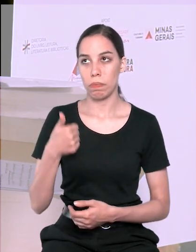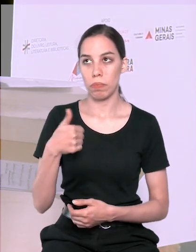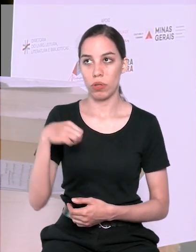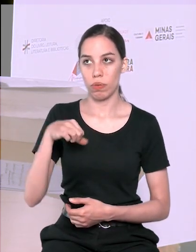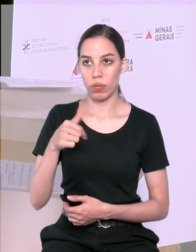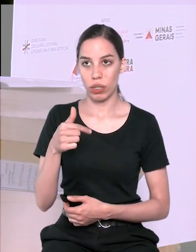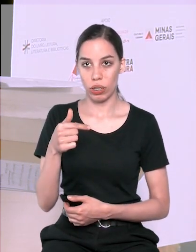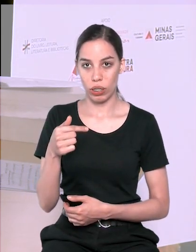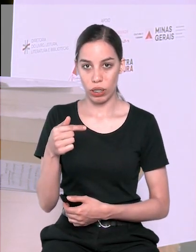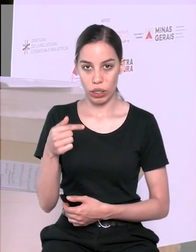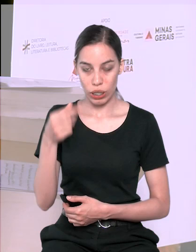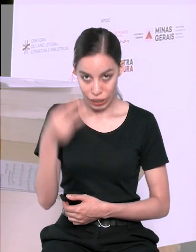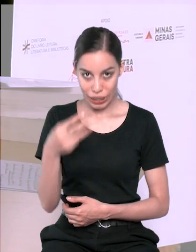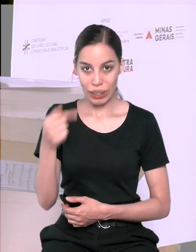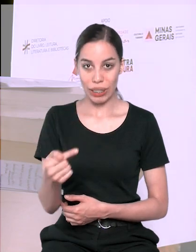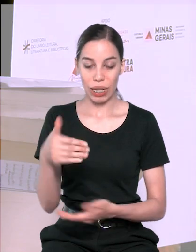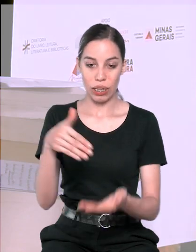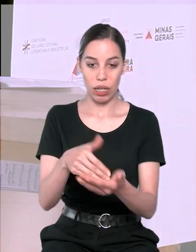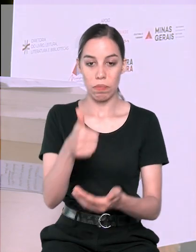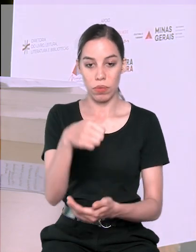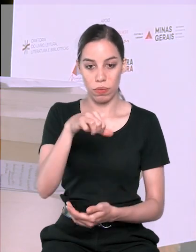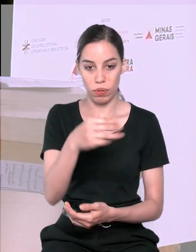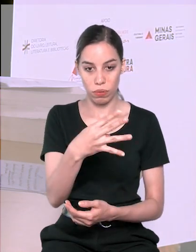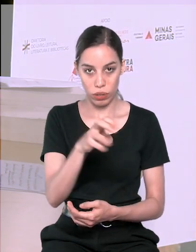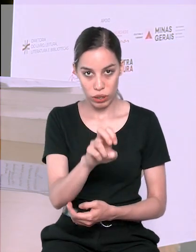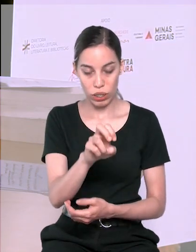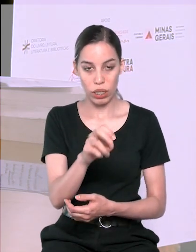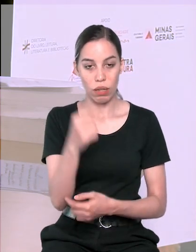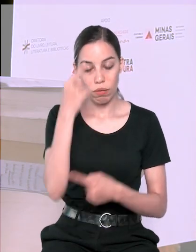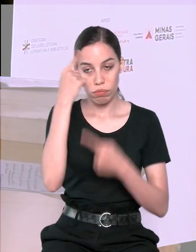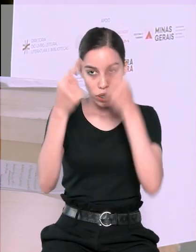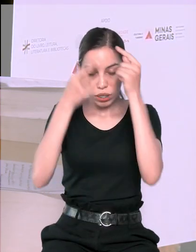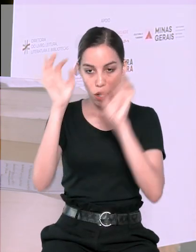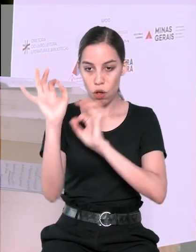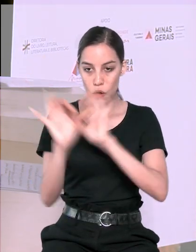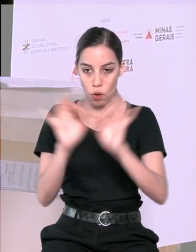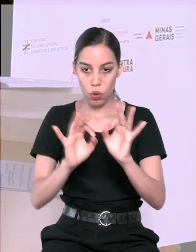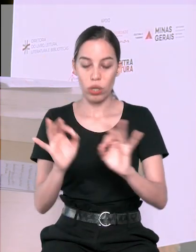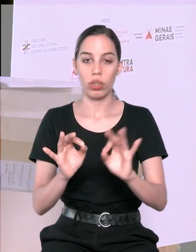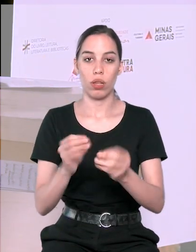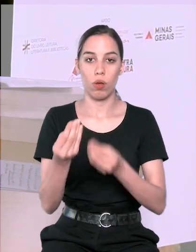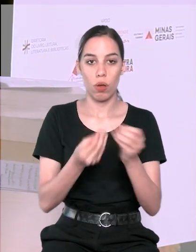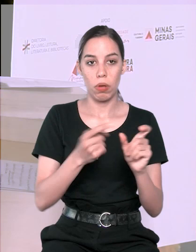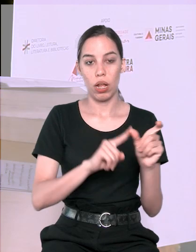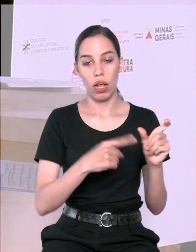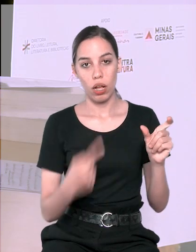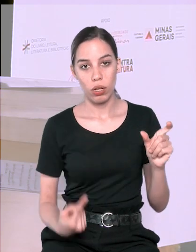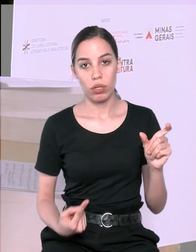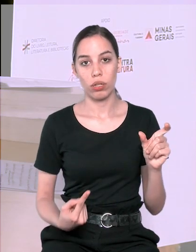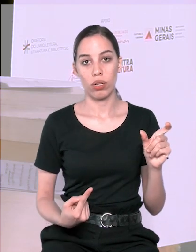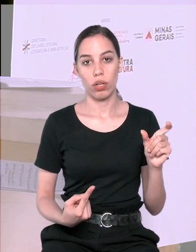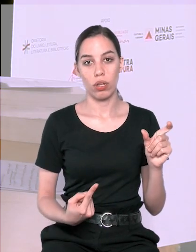até 1945, essas ideias, essa tentativa de organização de uma